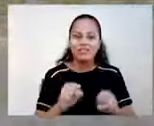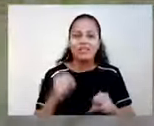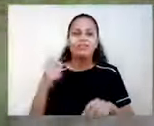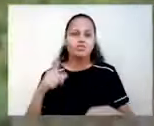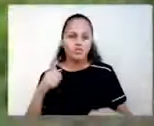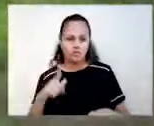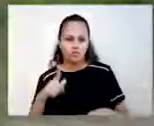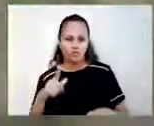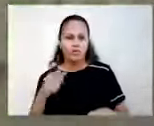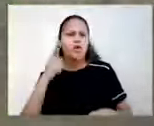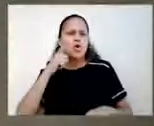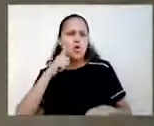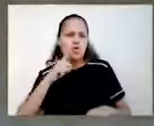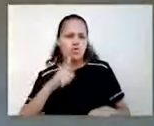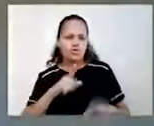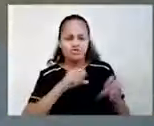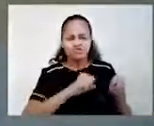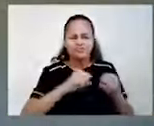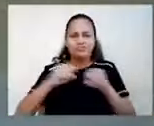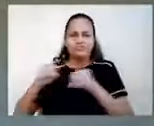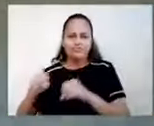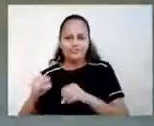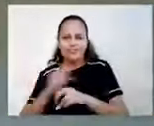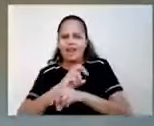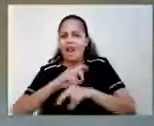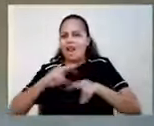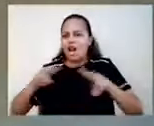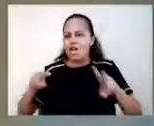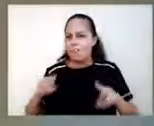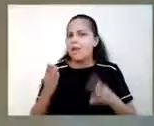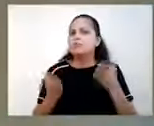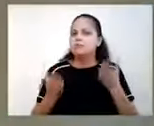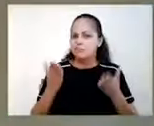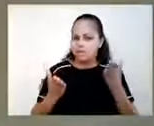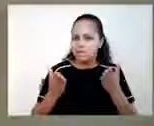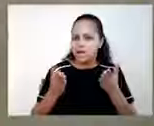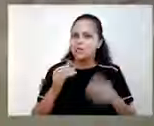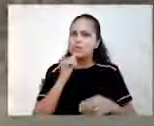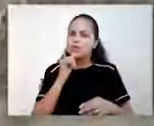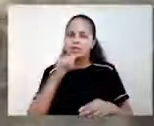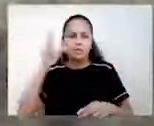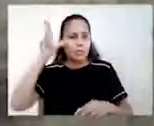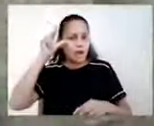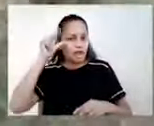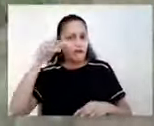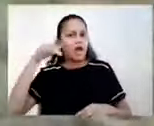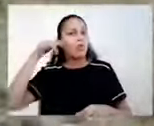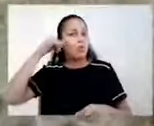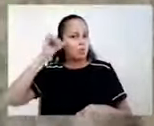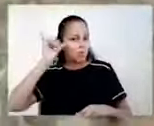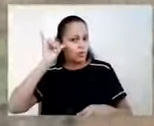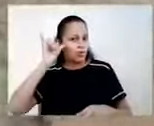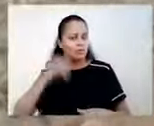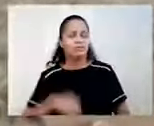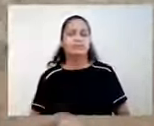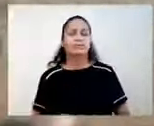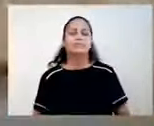consegue carregar e arrastar grandes animais, como antas, capivaras e até cavalos e bois.